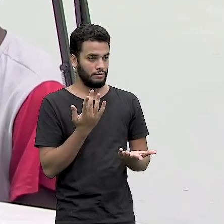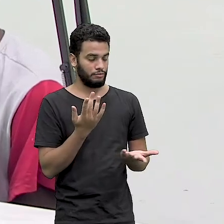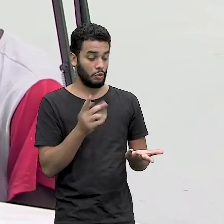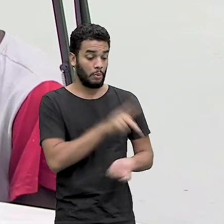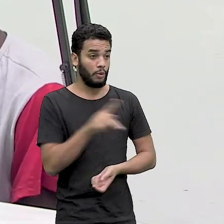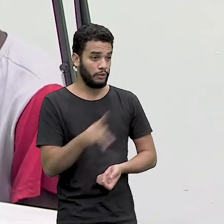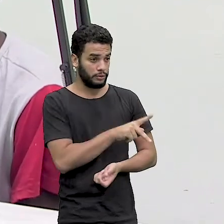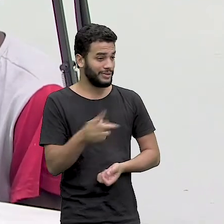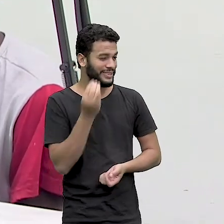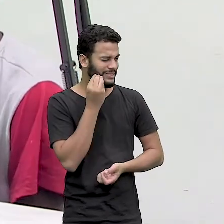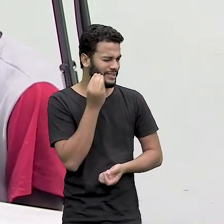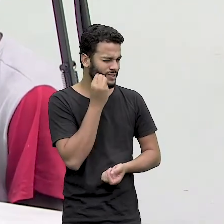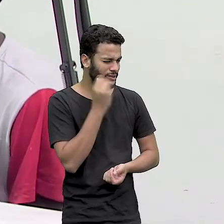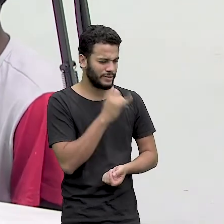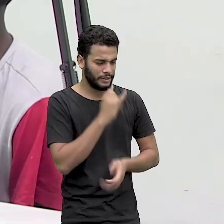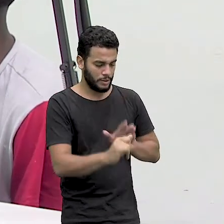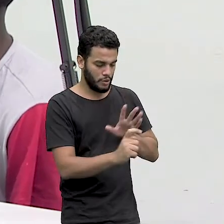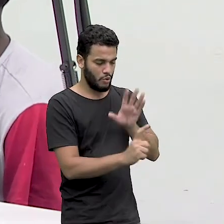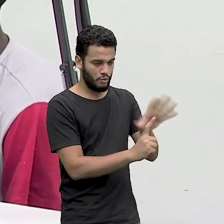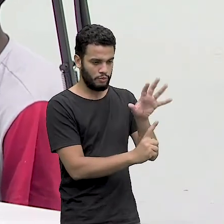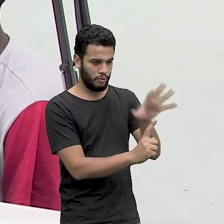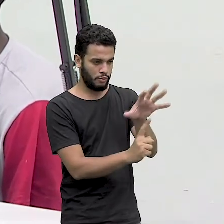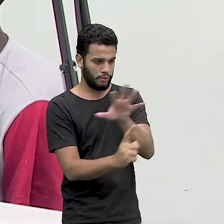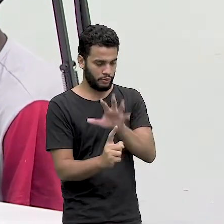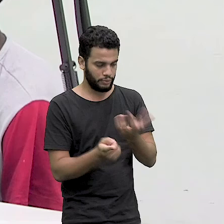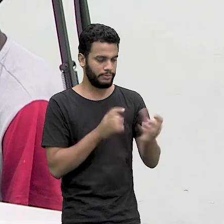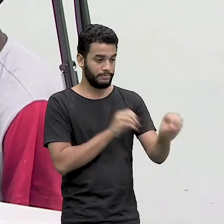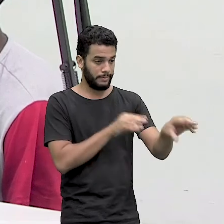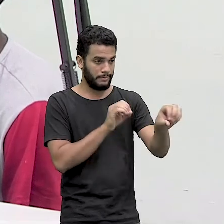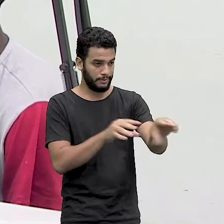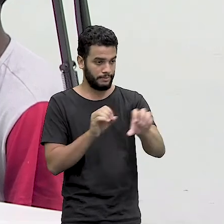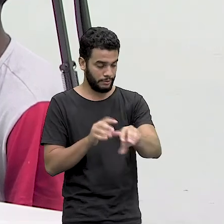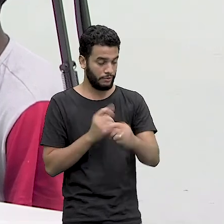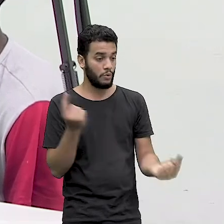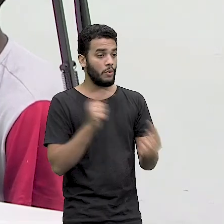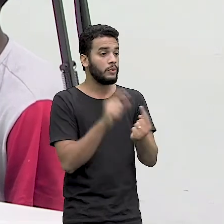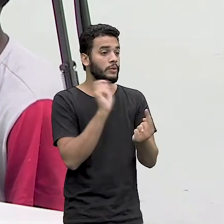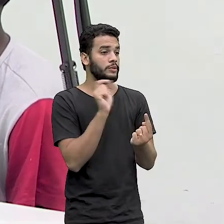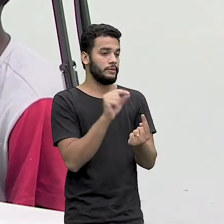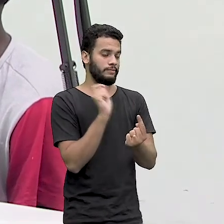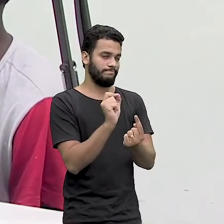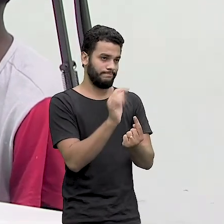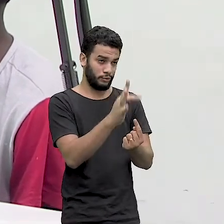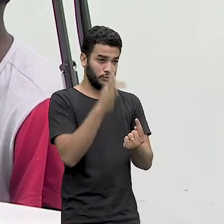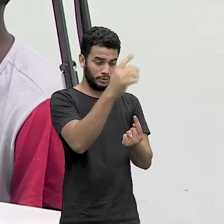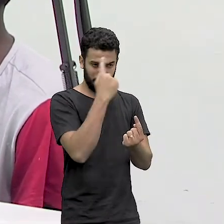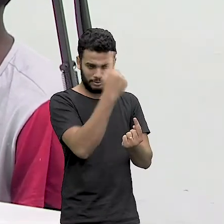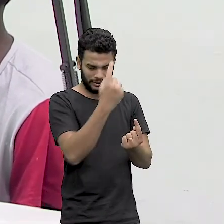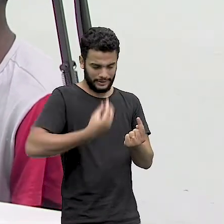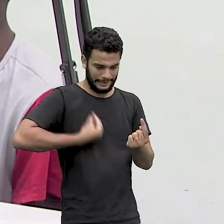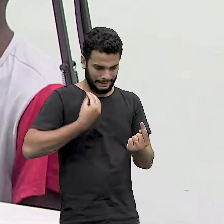consumo consciente, ou seja, preparando os nossos estudantes para a vida, né? Para este